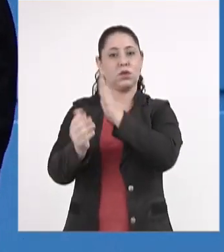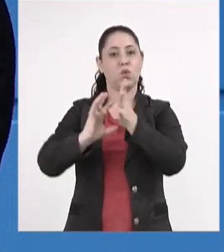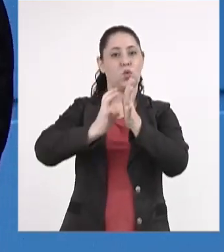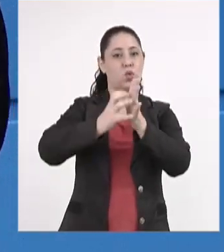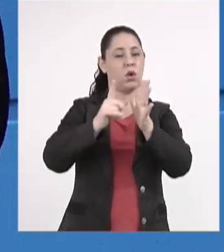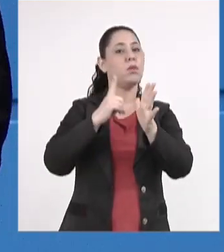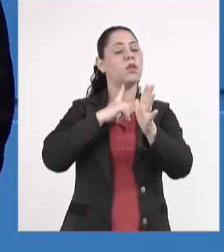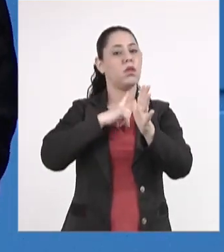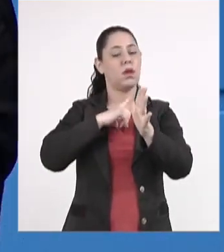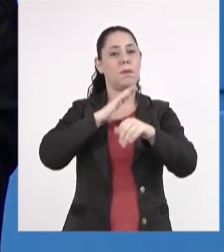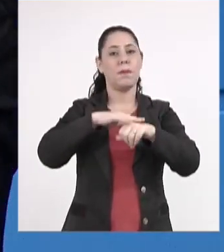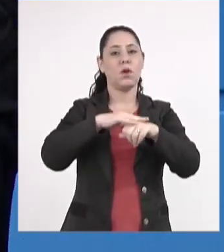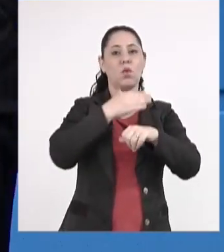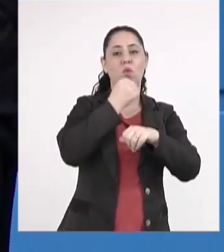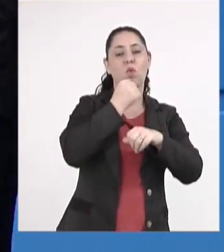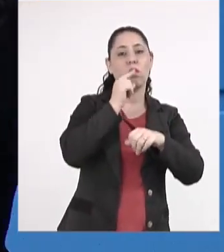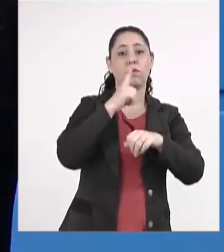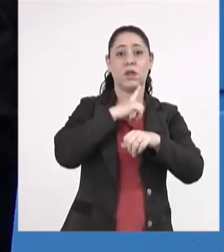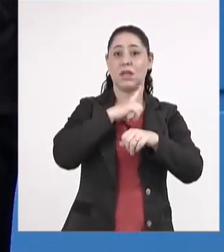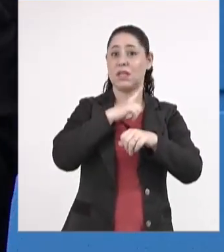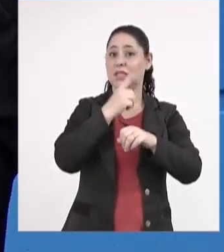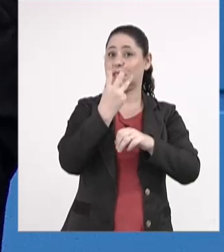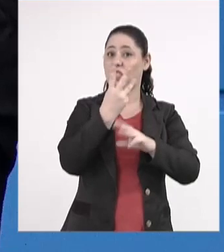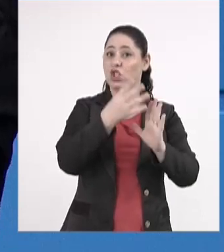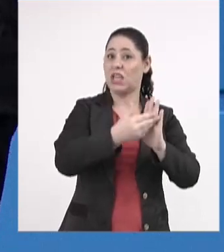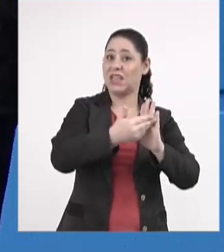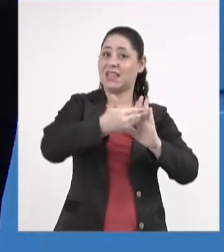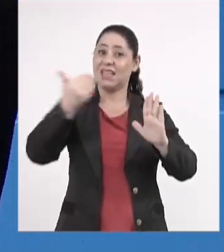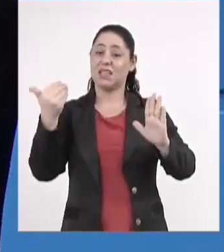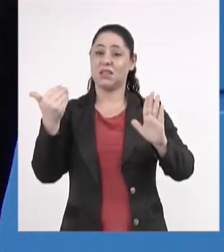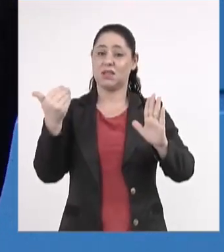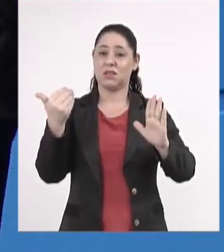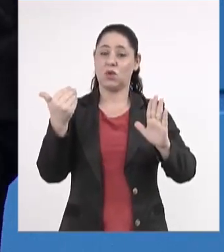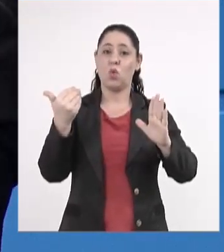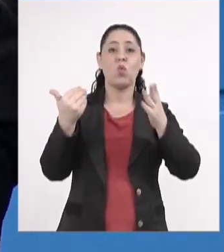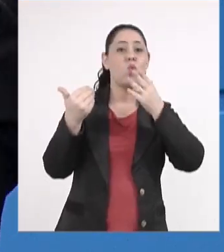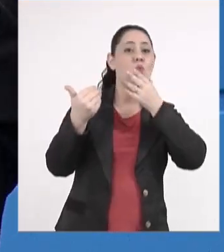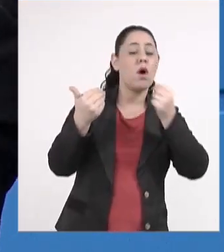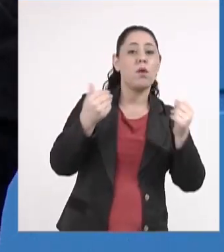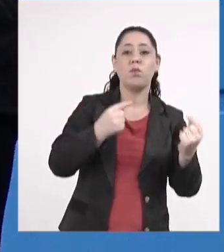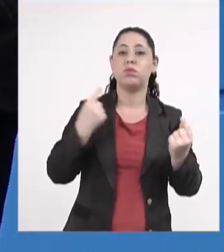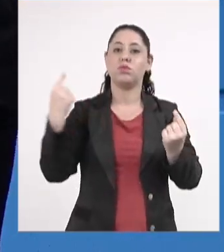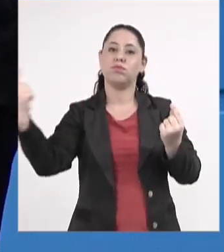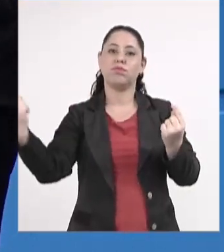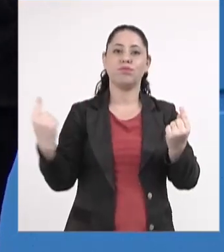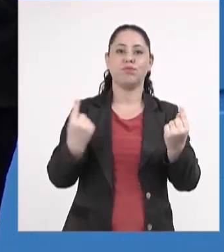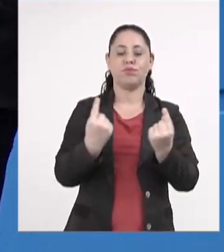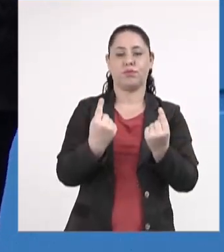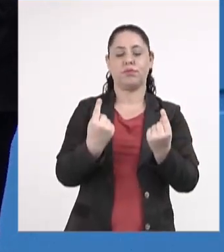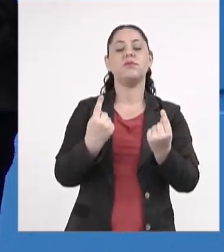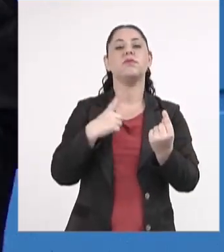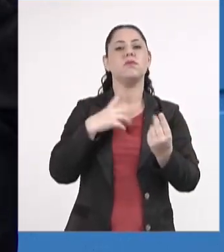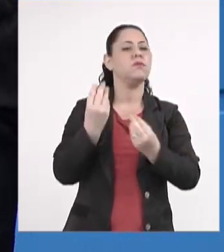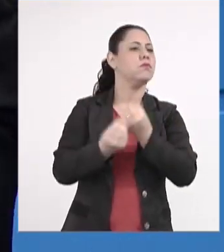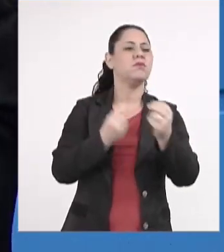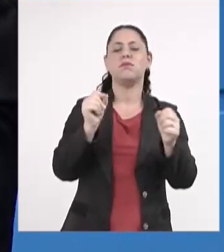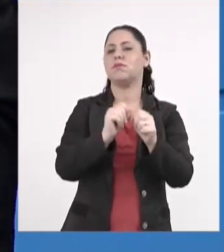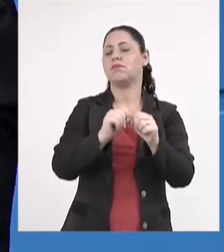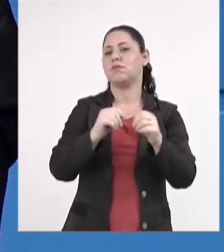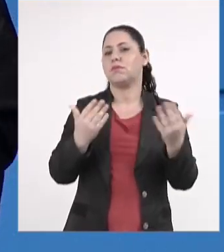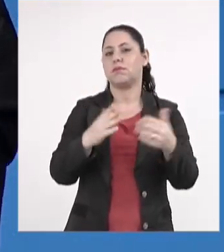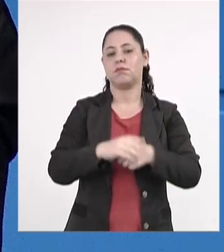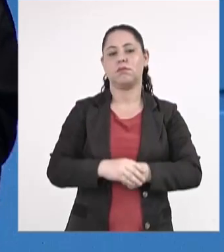a chapa montada pela maioria por homens você tem que tirar três masculinos para fazer concorrer a vaga E como é que você faz